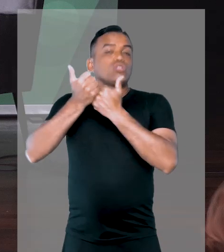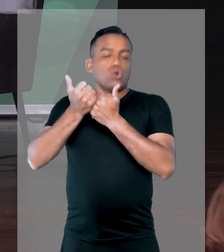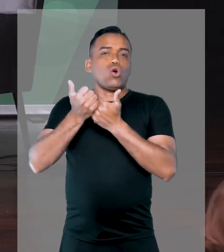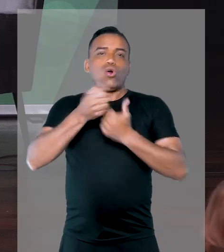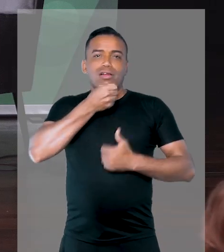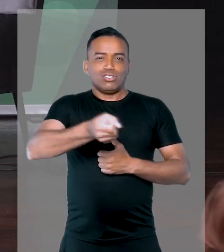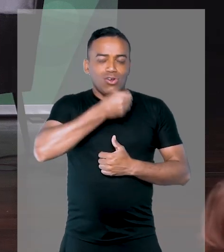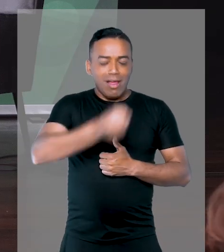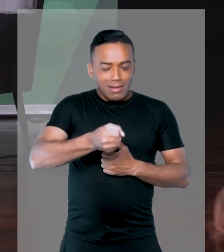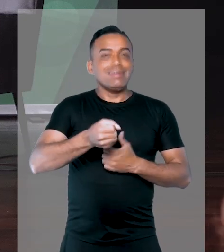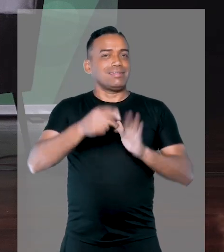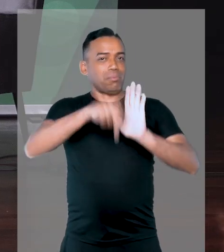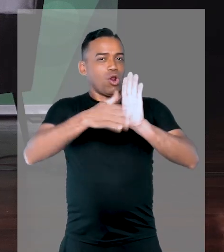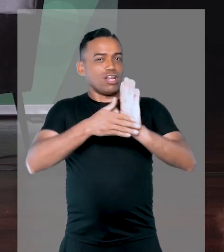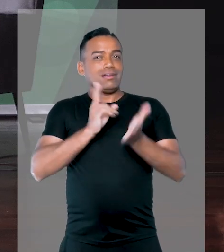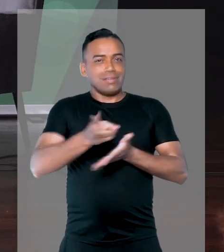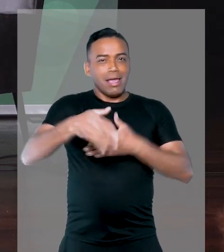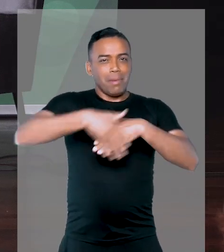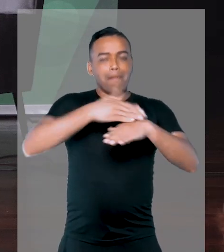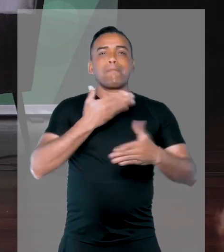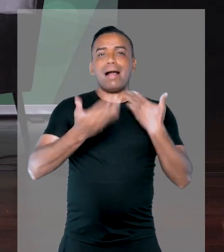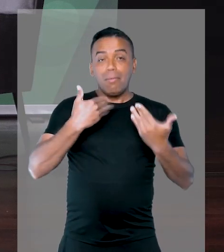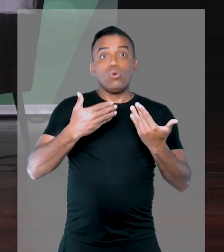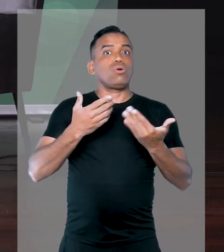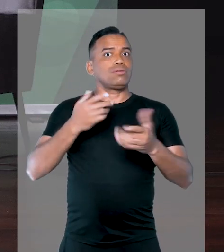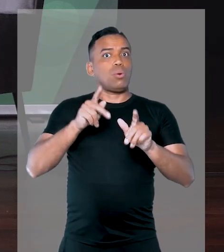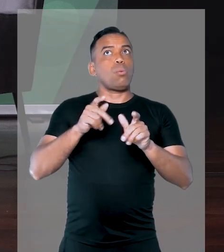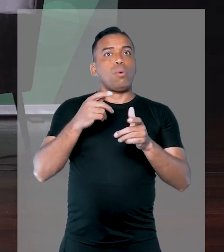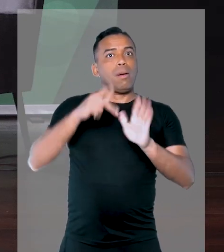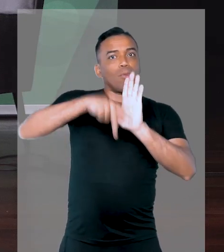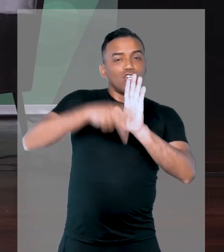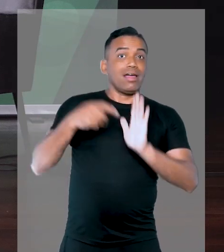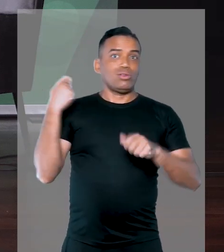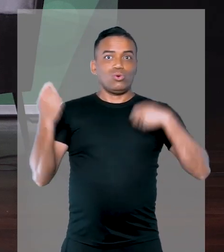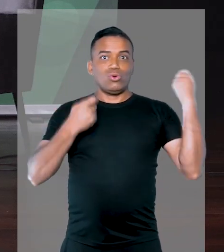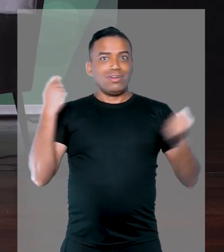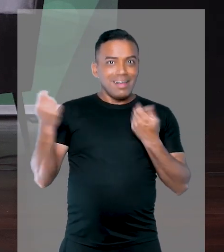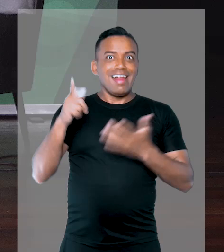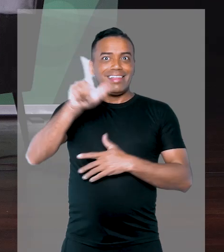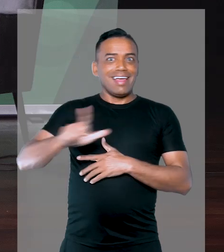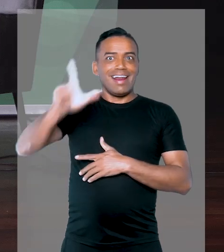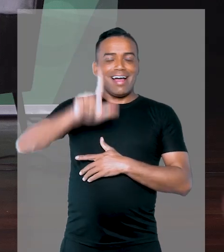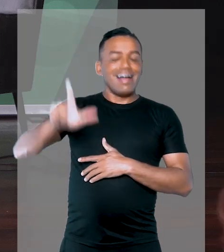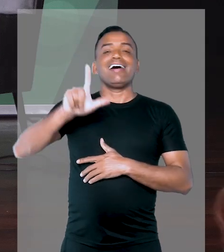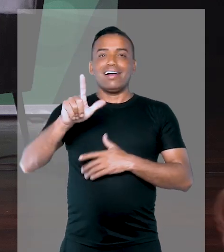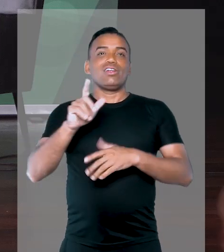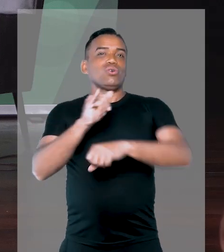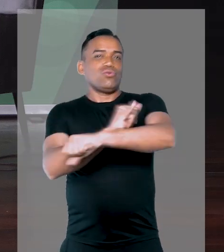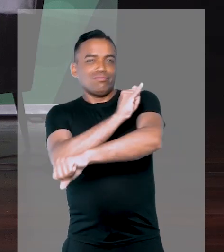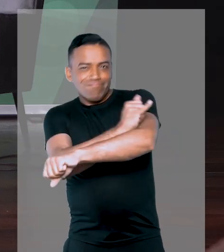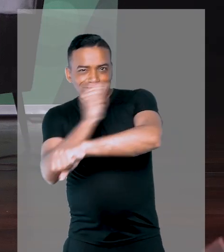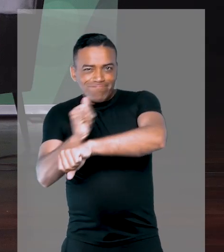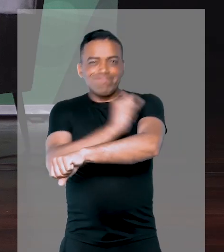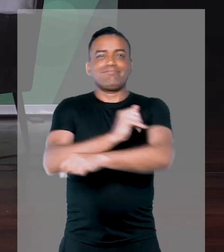Papo e seus festivais literários Fli Araxá, Fli Paracatu, Fli Tabira e